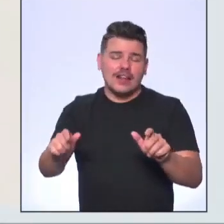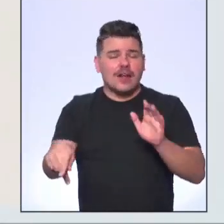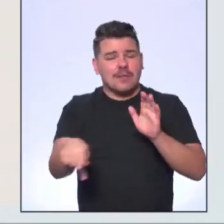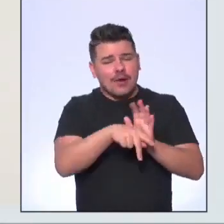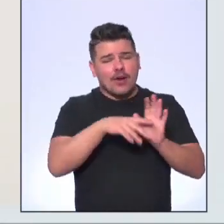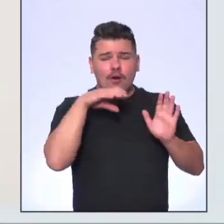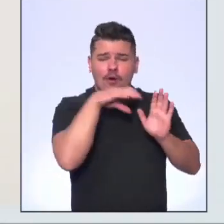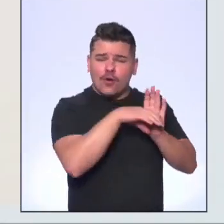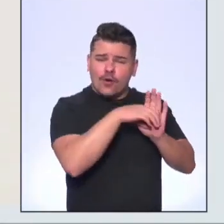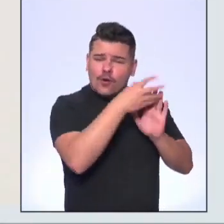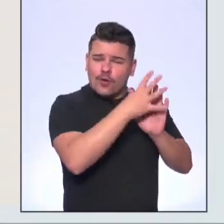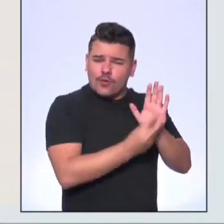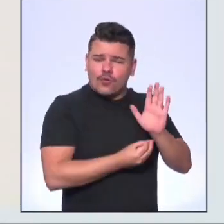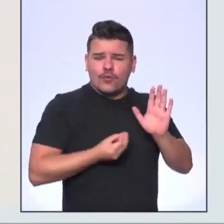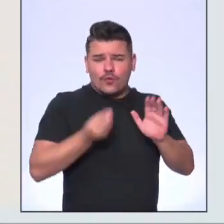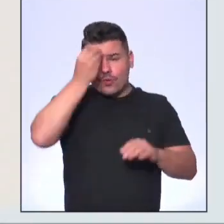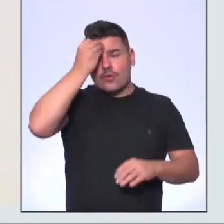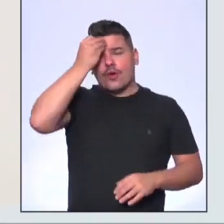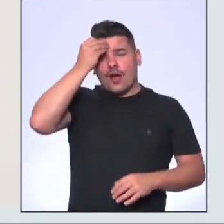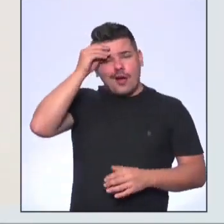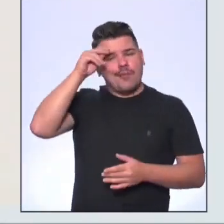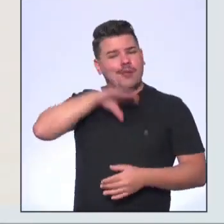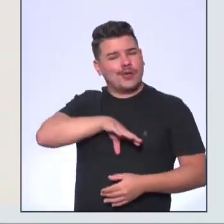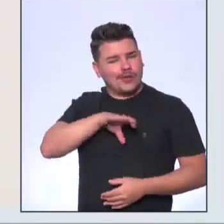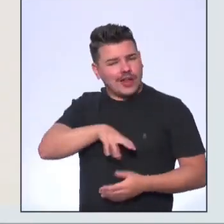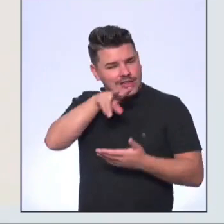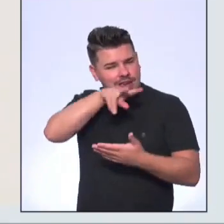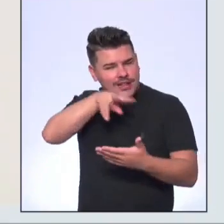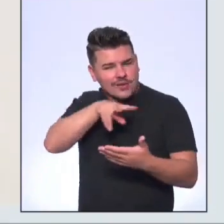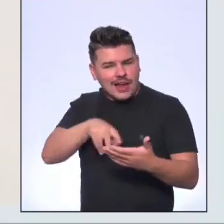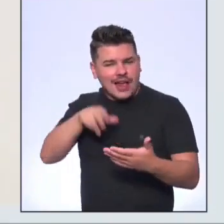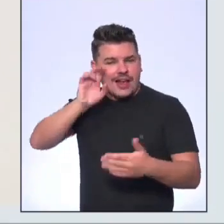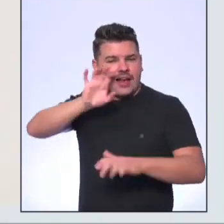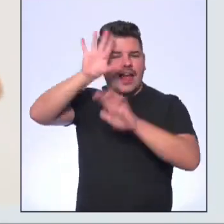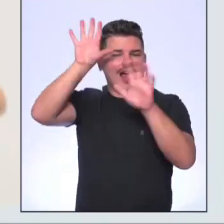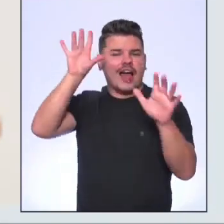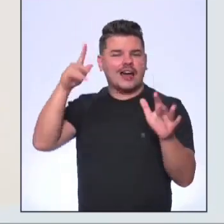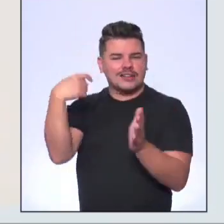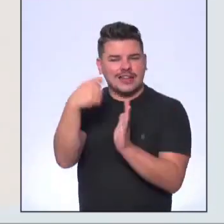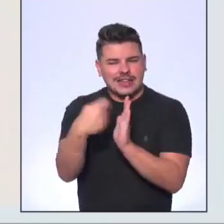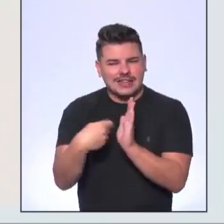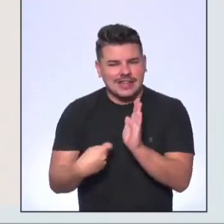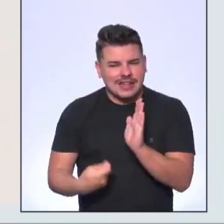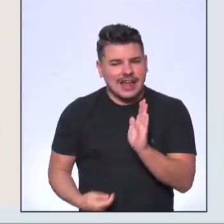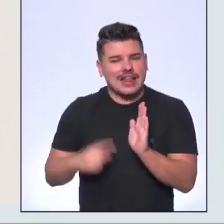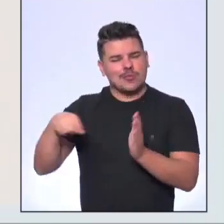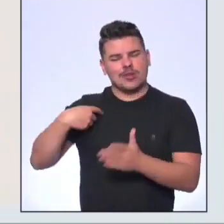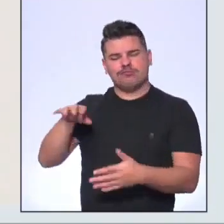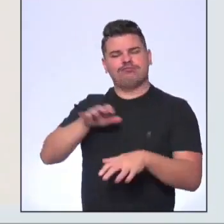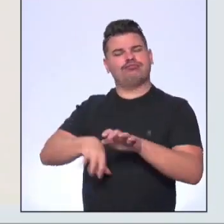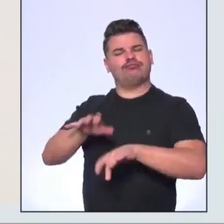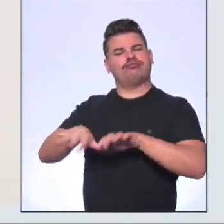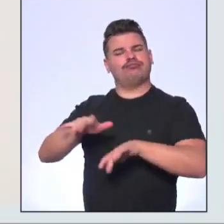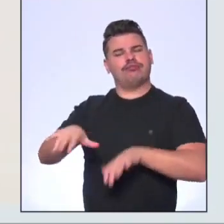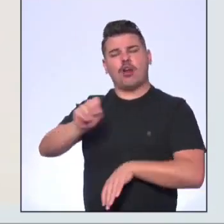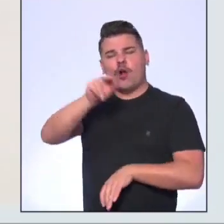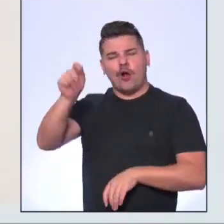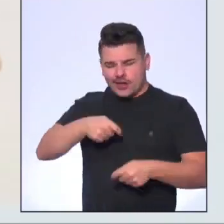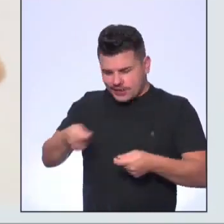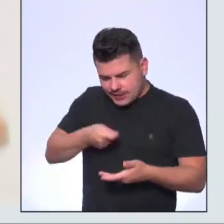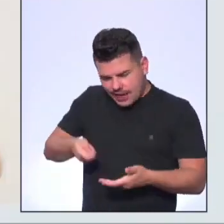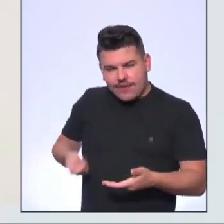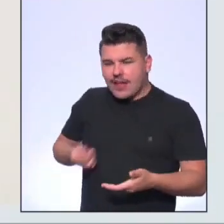para poder fazer uma leitura correta de um texto, para saber produzir corretamente um texto,